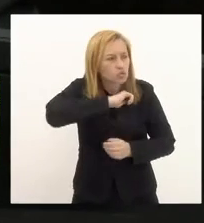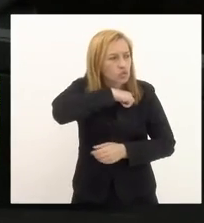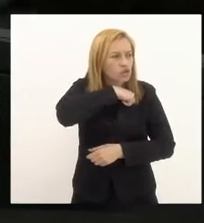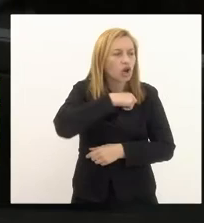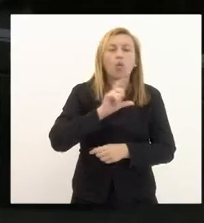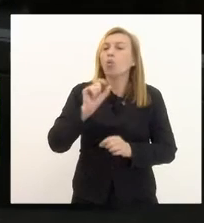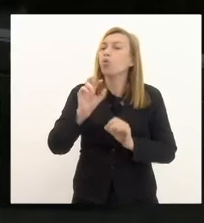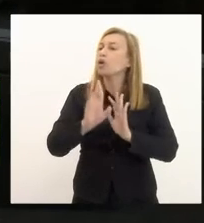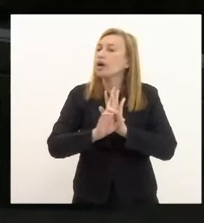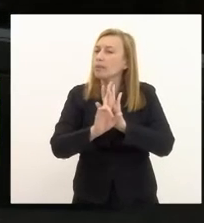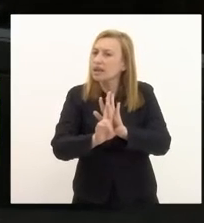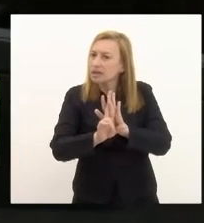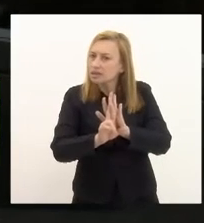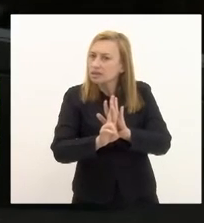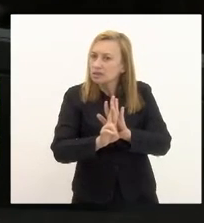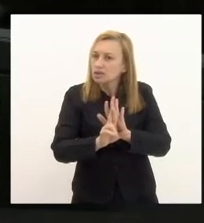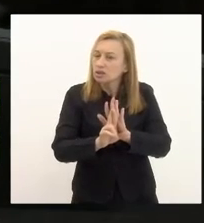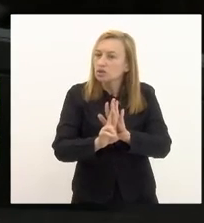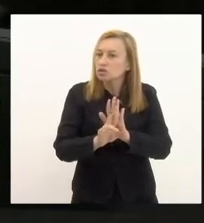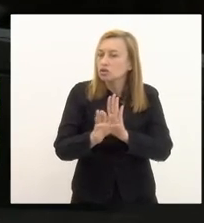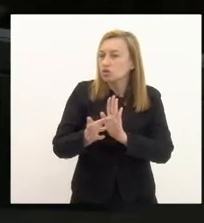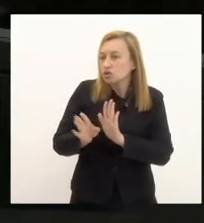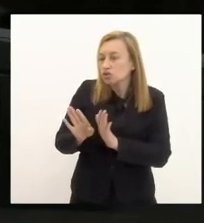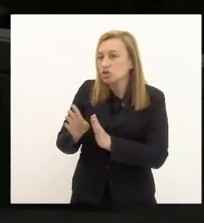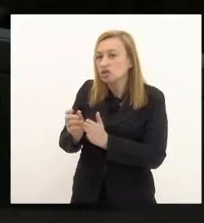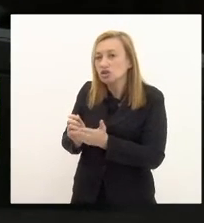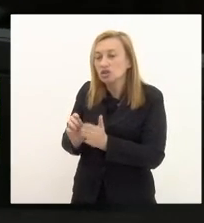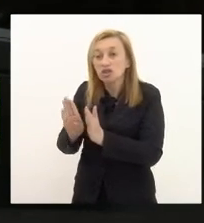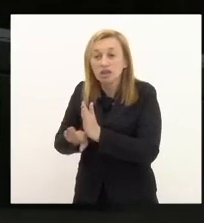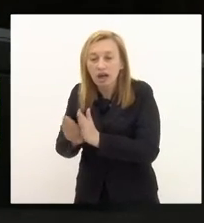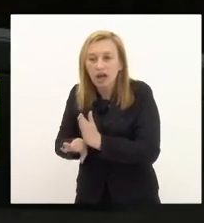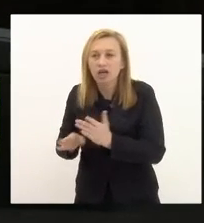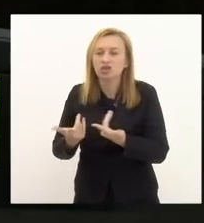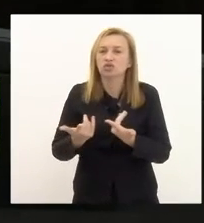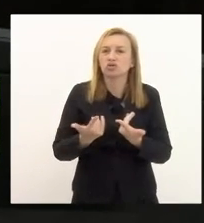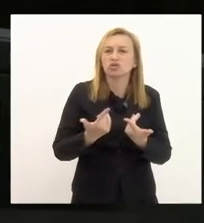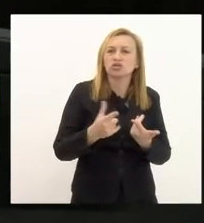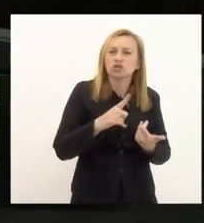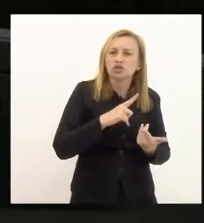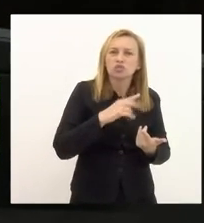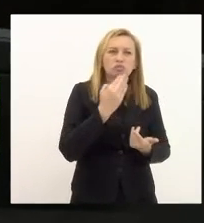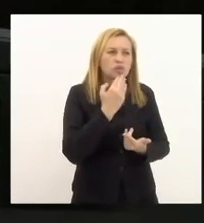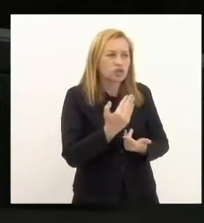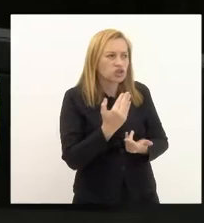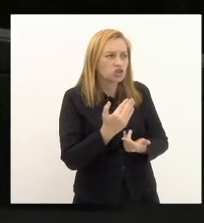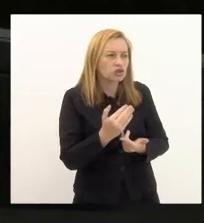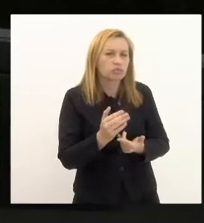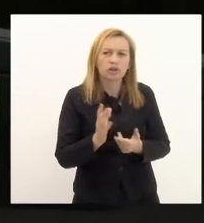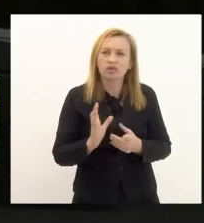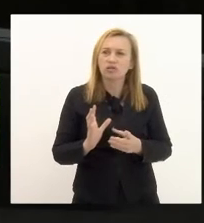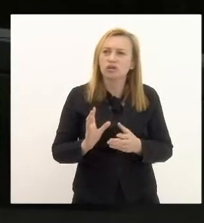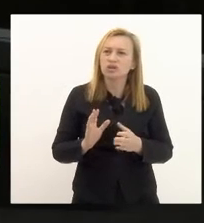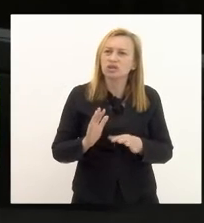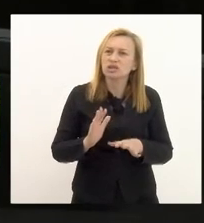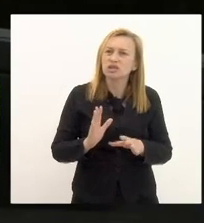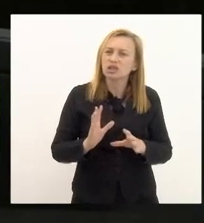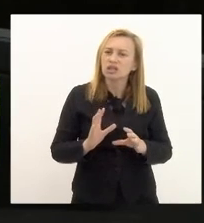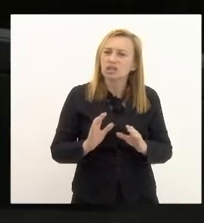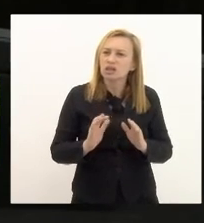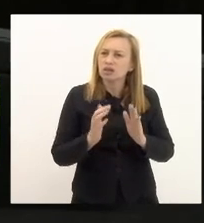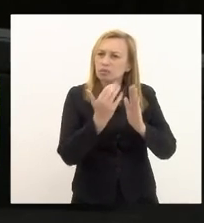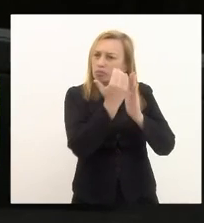representa do ponto de vista de curso estabelecendo tinha até uma solicitação para que fosse colocado